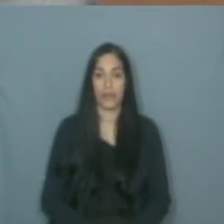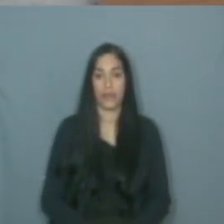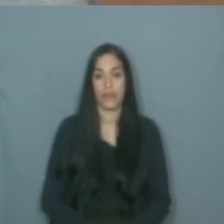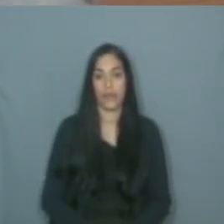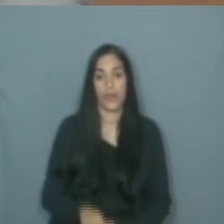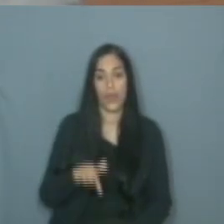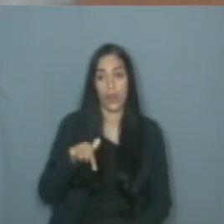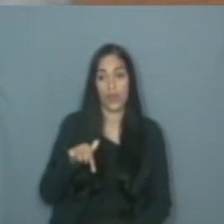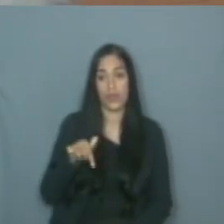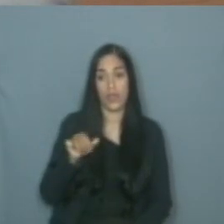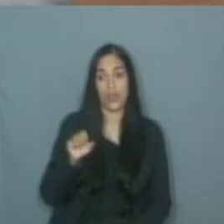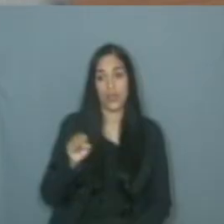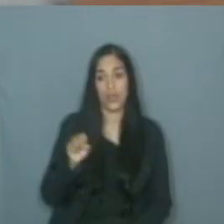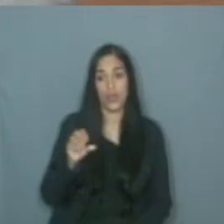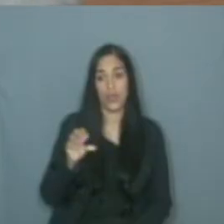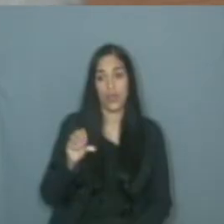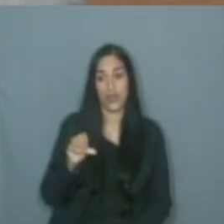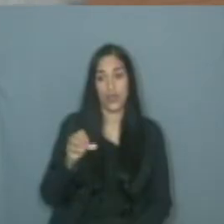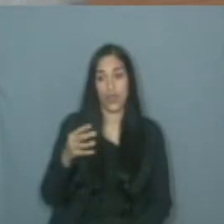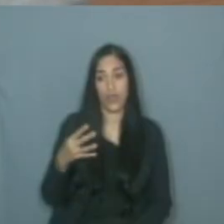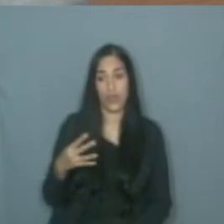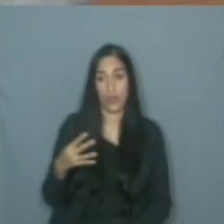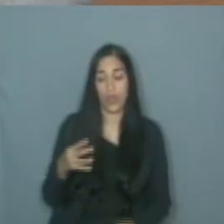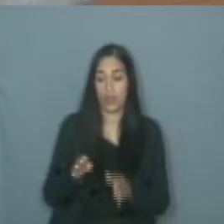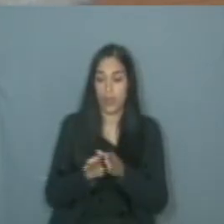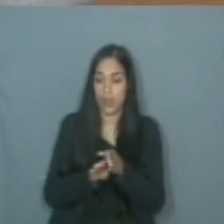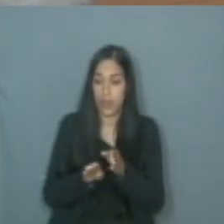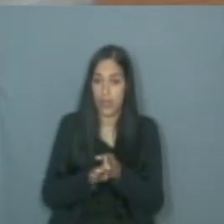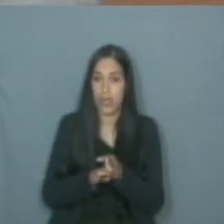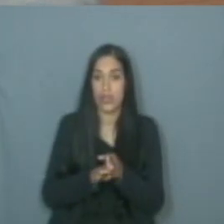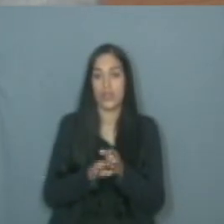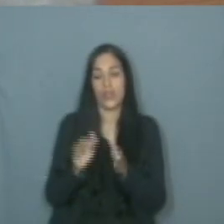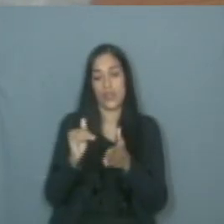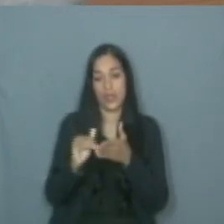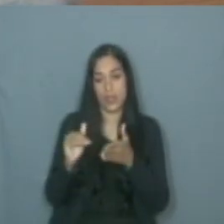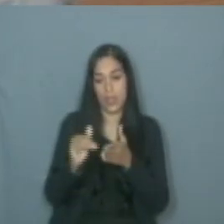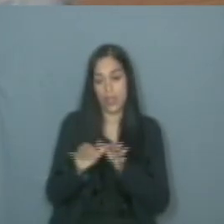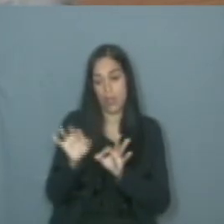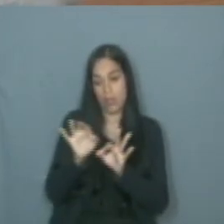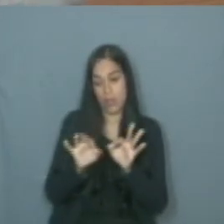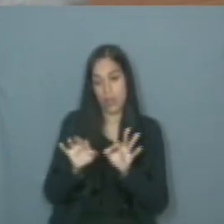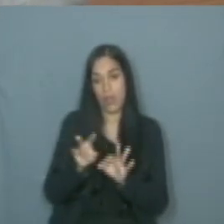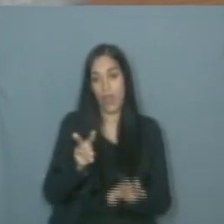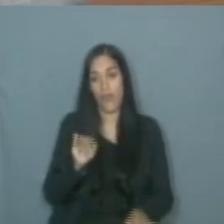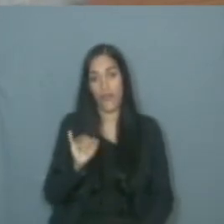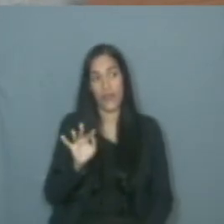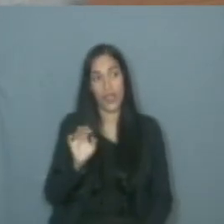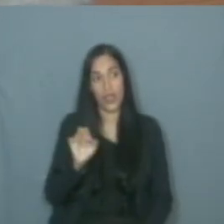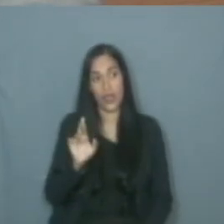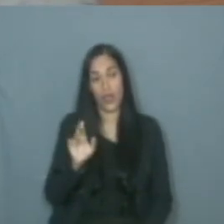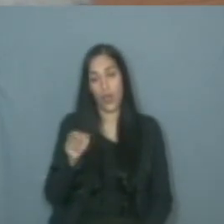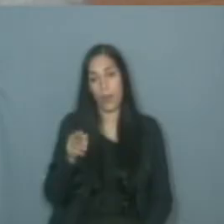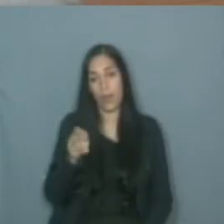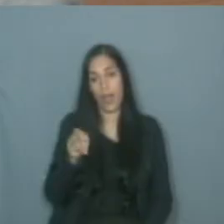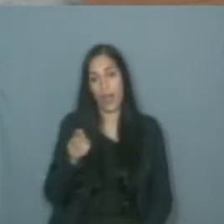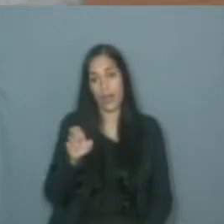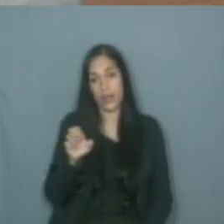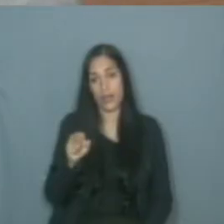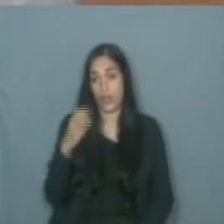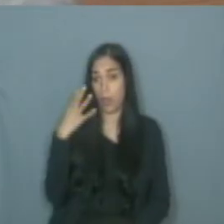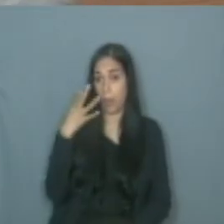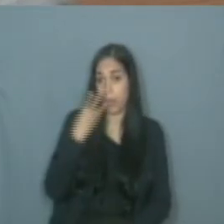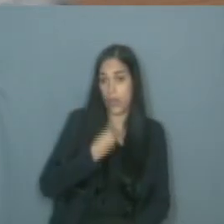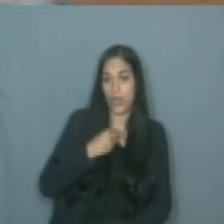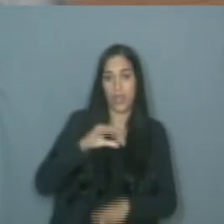O 7894, eu dirijo uma indicação à Secretaria de Infraestrutura do Recife, ao senhor Vitor Marques, que saiu bonito na foto do